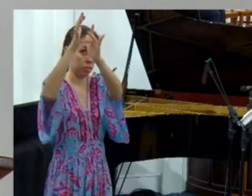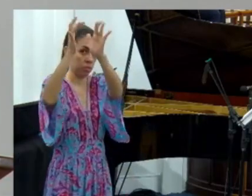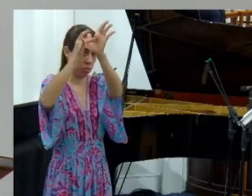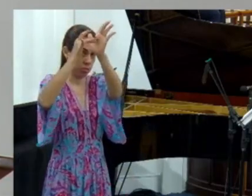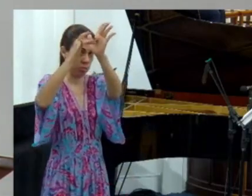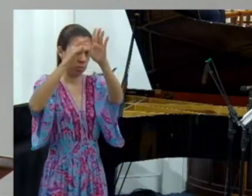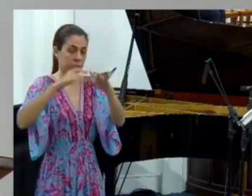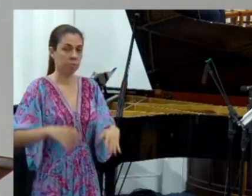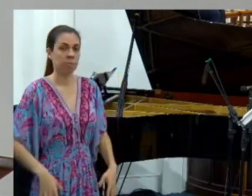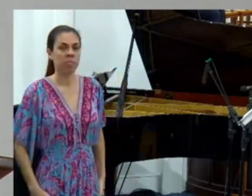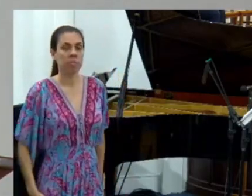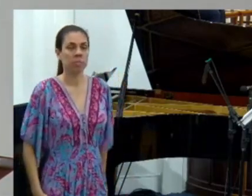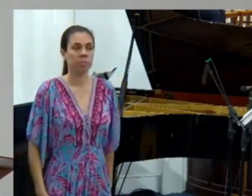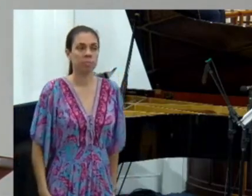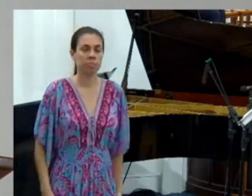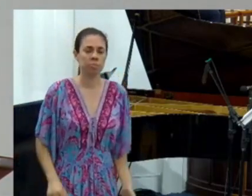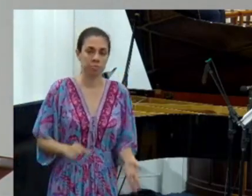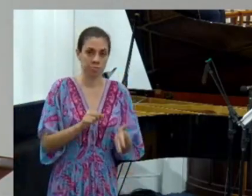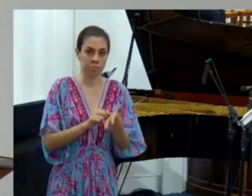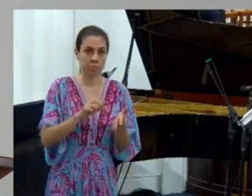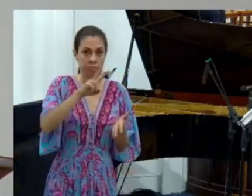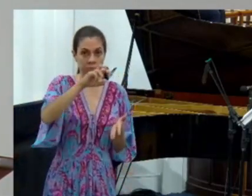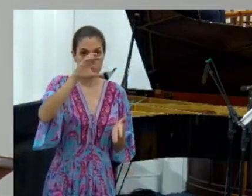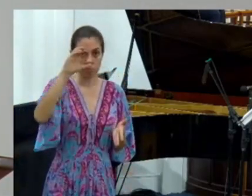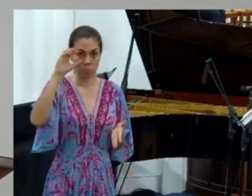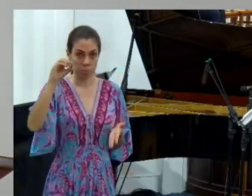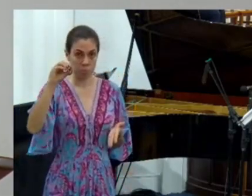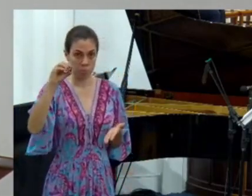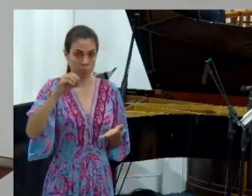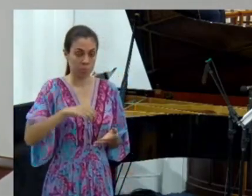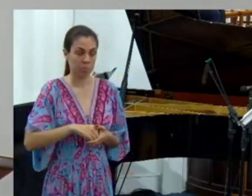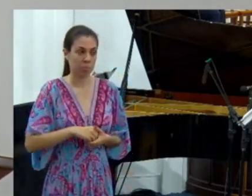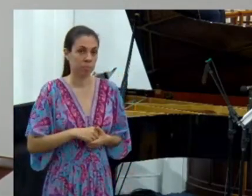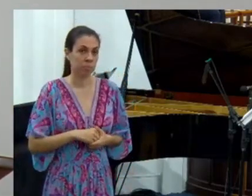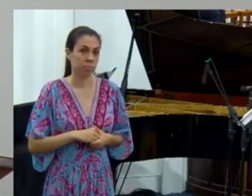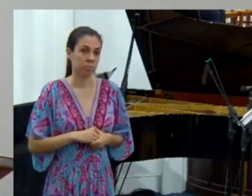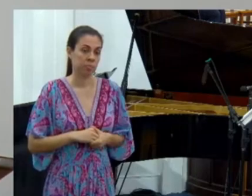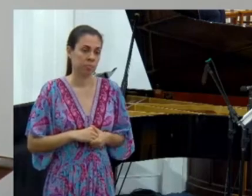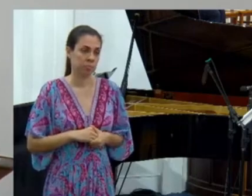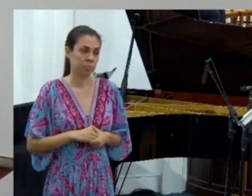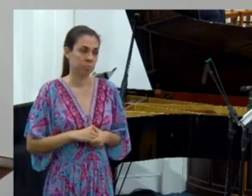nós encontramos o seguinte no versículo 50.